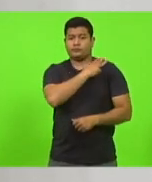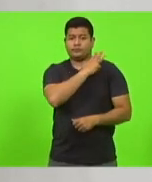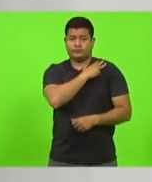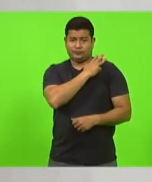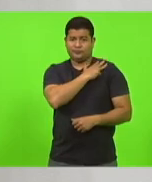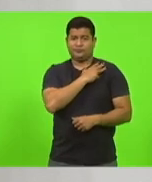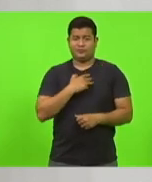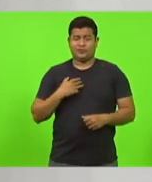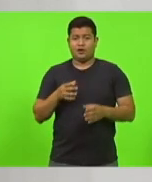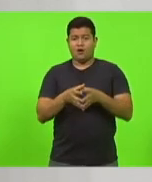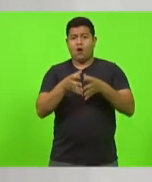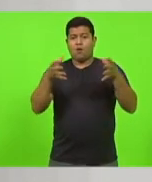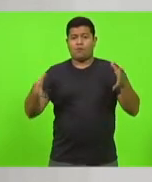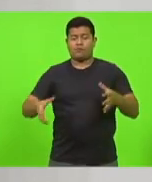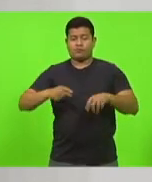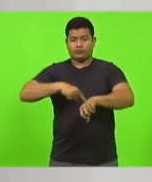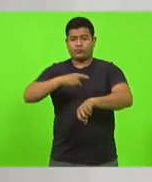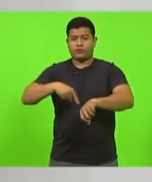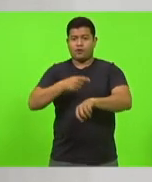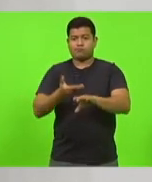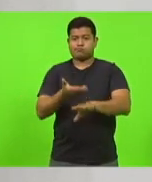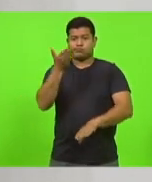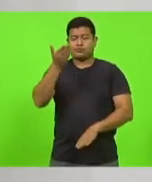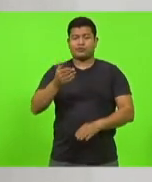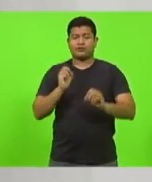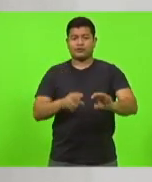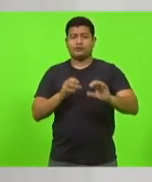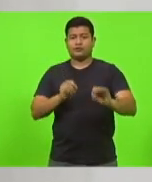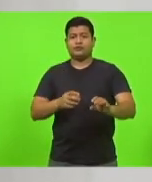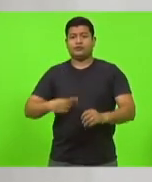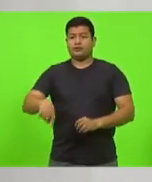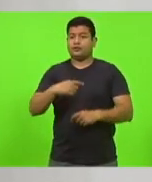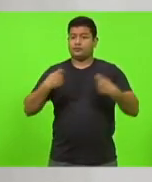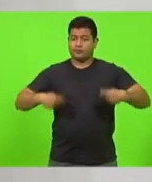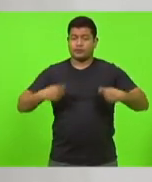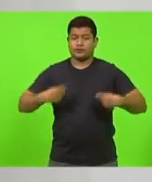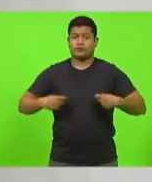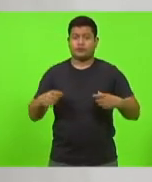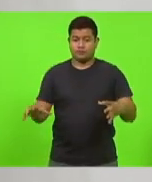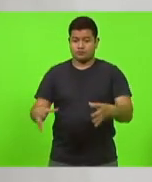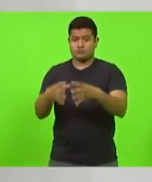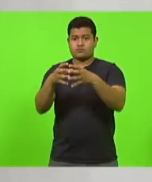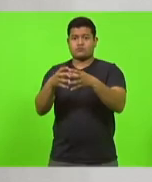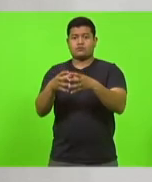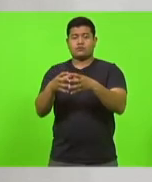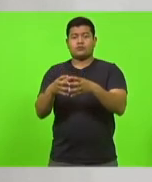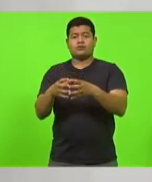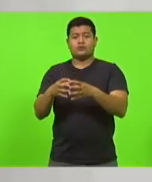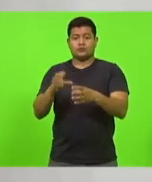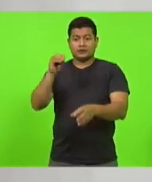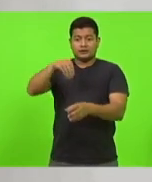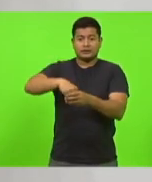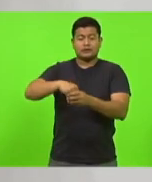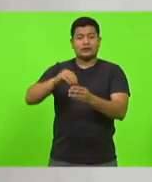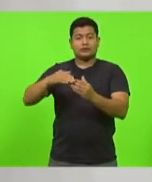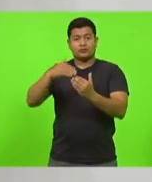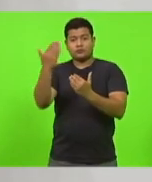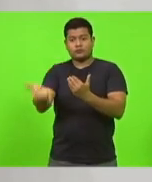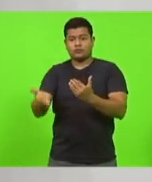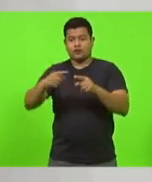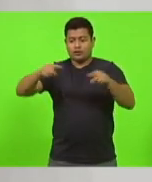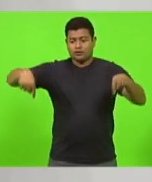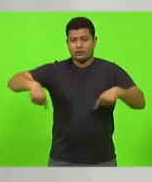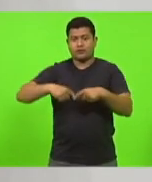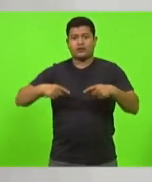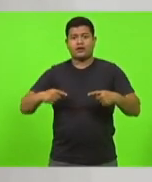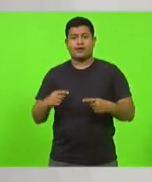carga horária, e nós temos que ter este corpo de educação dentro e fora de sala completo